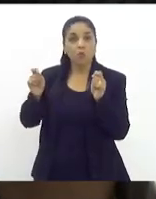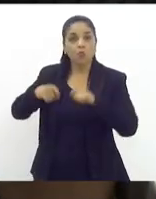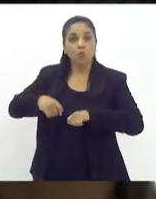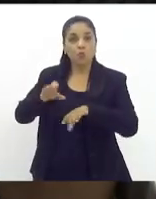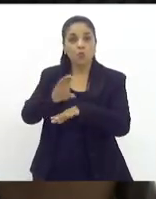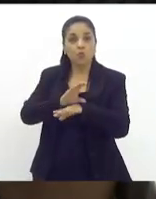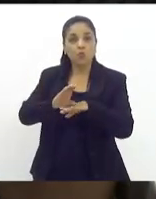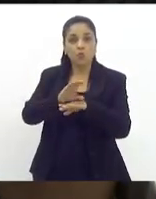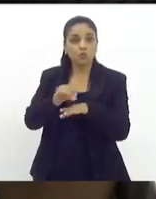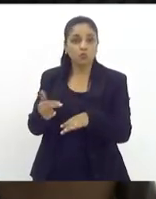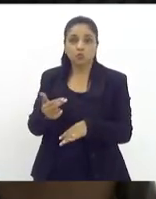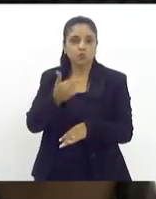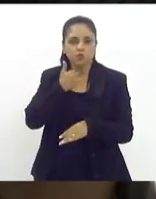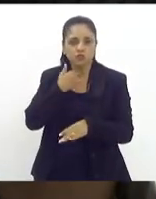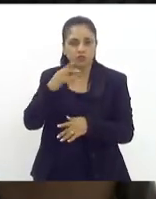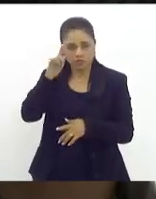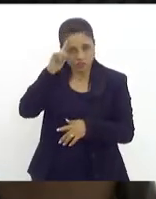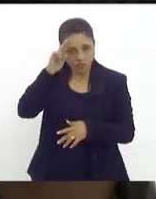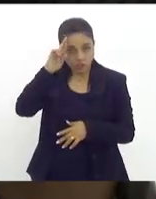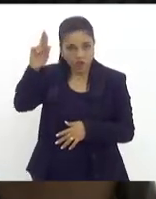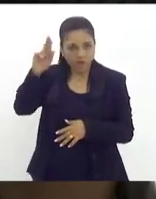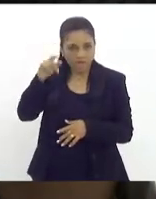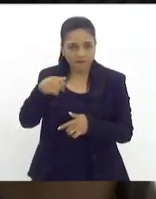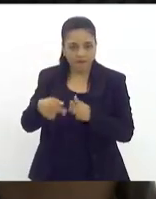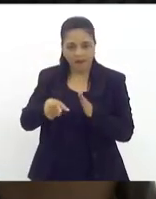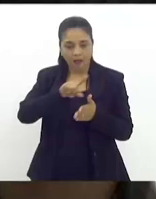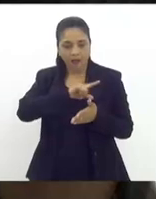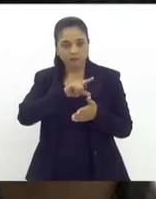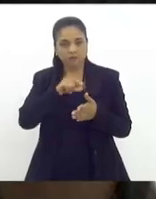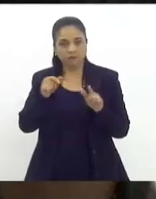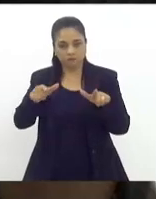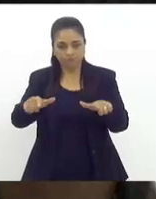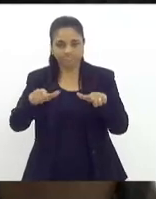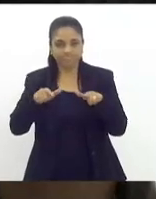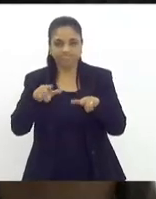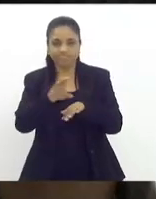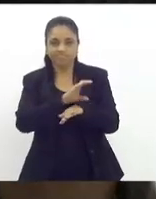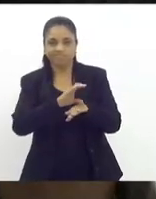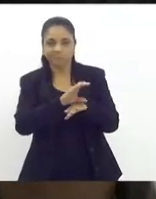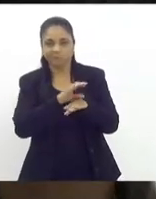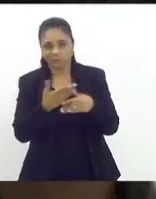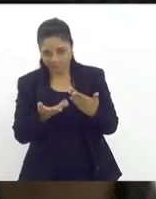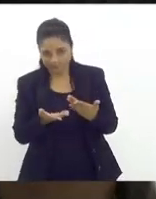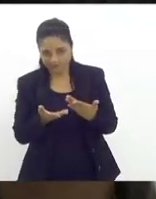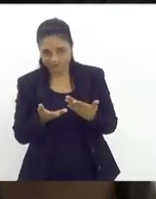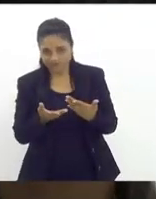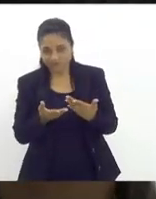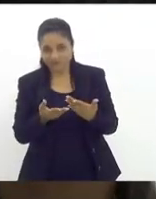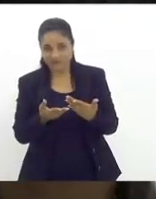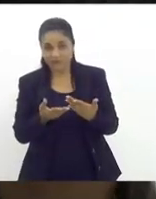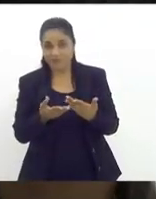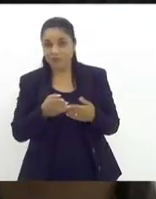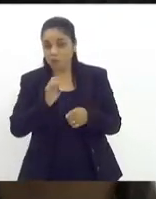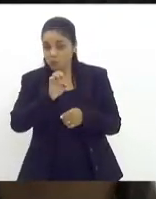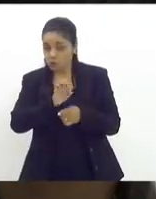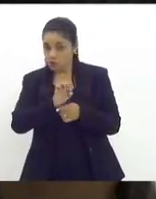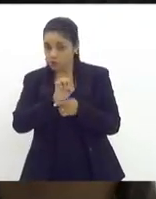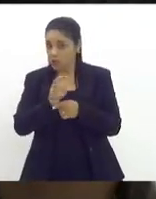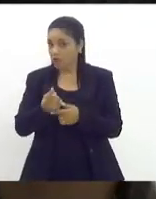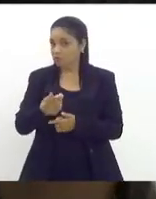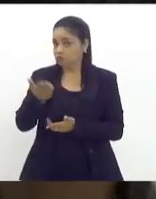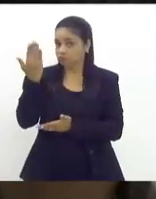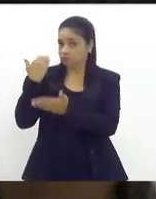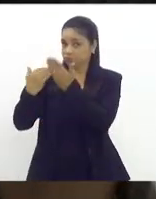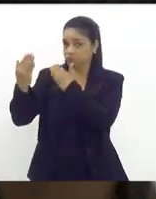Ninguém podia ser chefe sem ter a capacitação devida. Isso é no antigo estado da